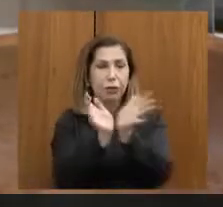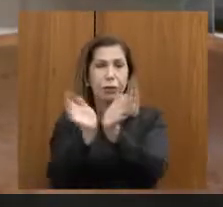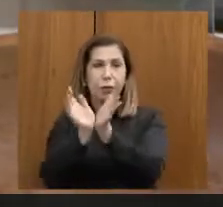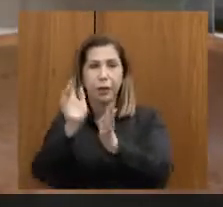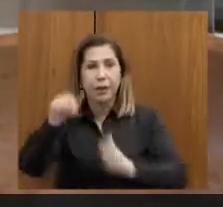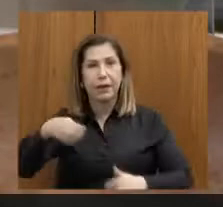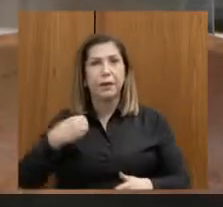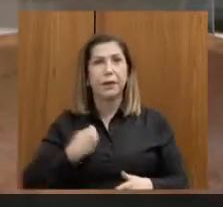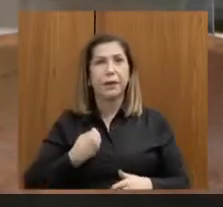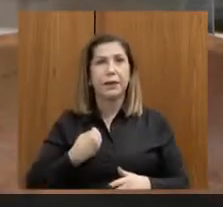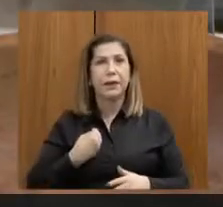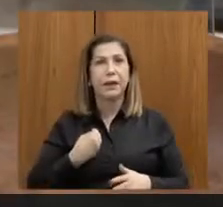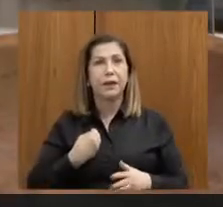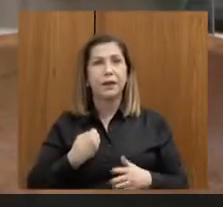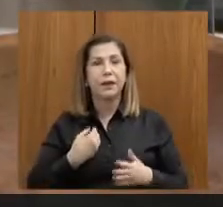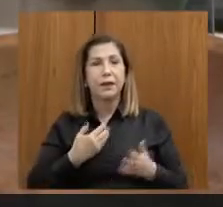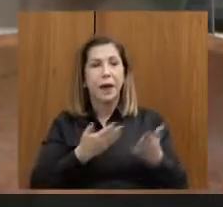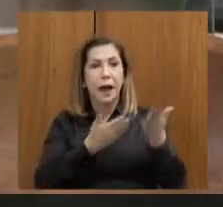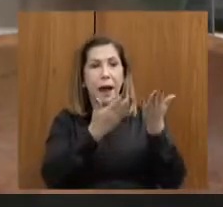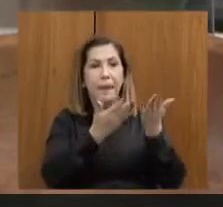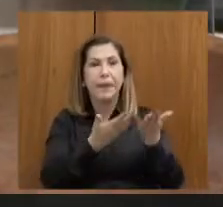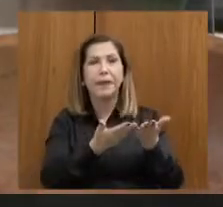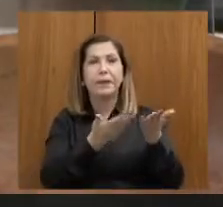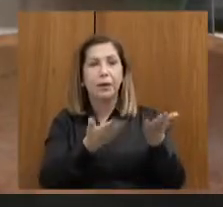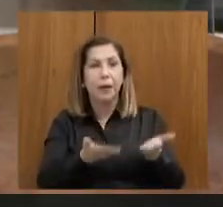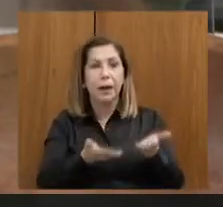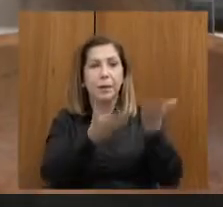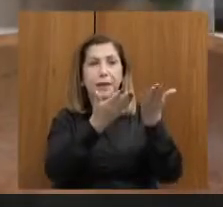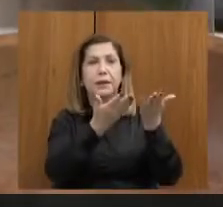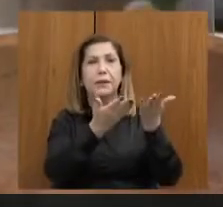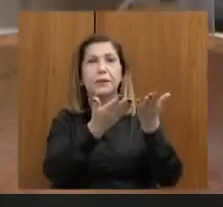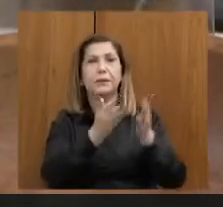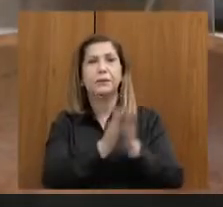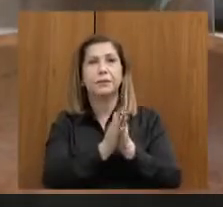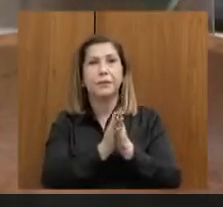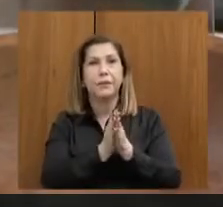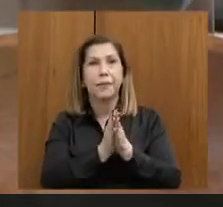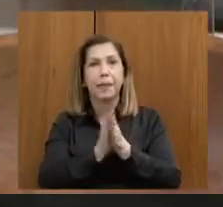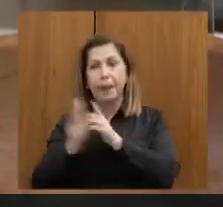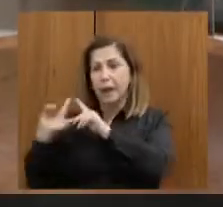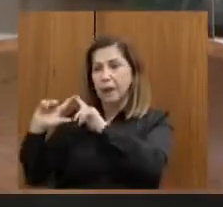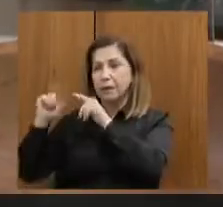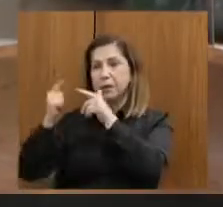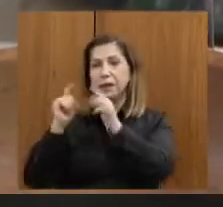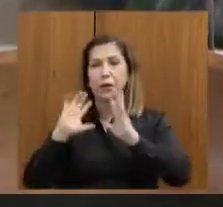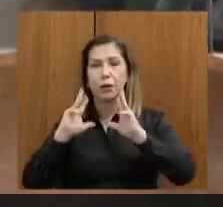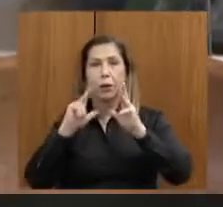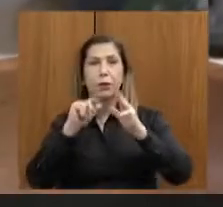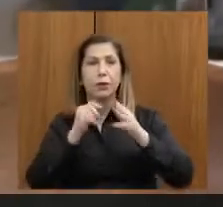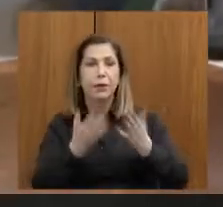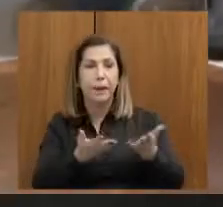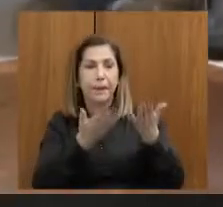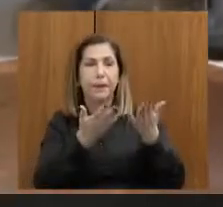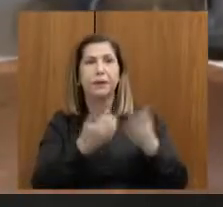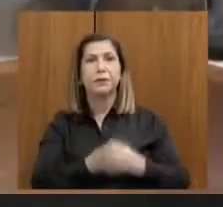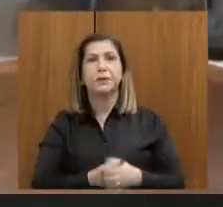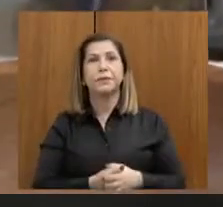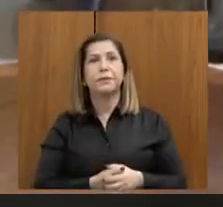presentes a bença constante ou saudação de Assis traz a todos é